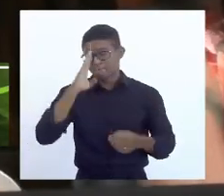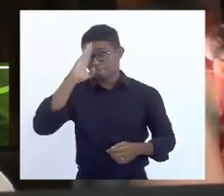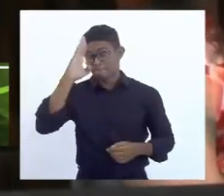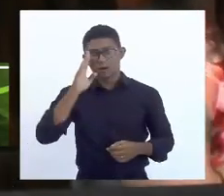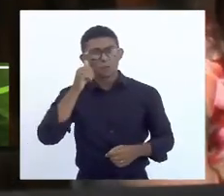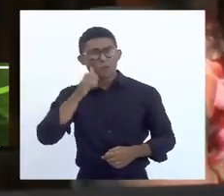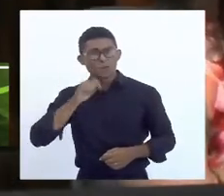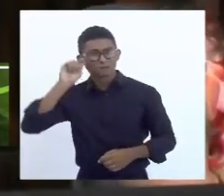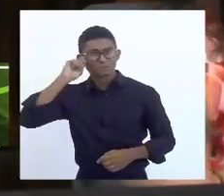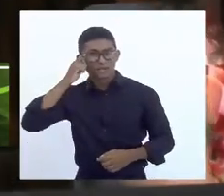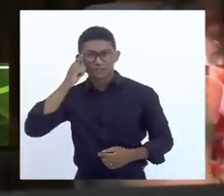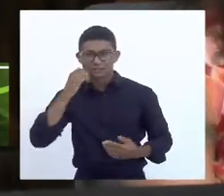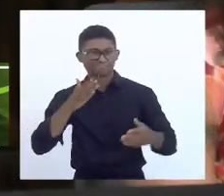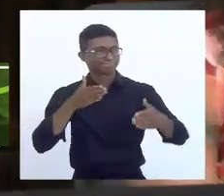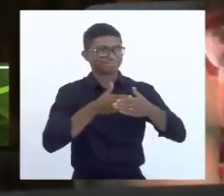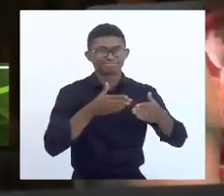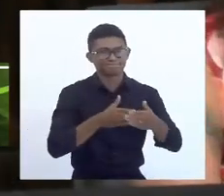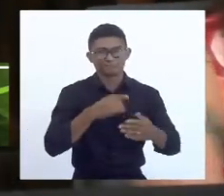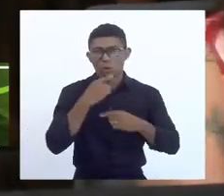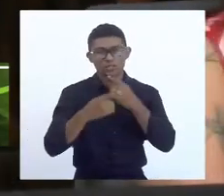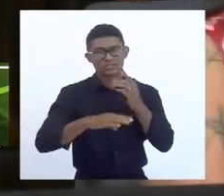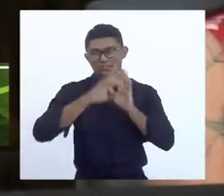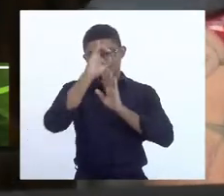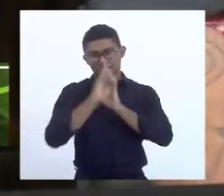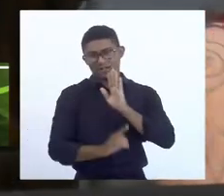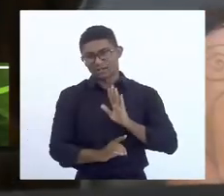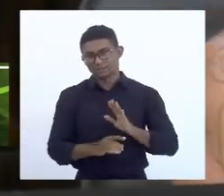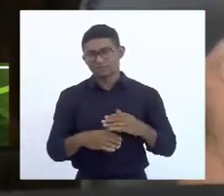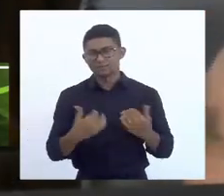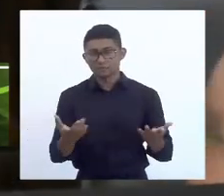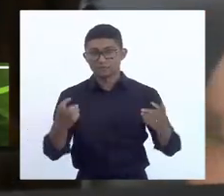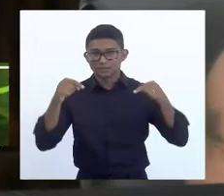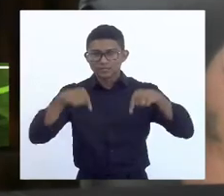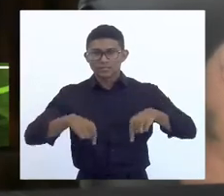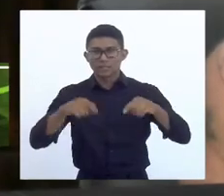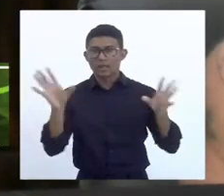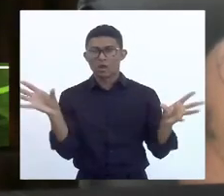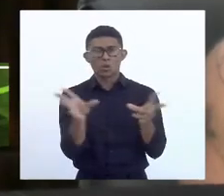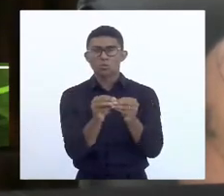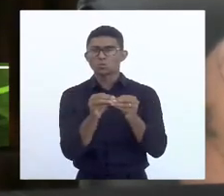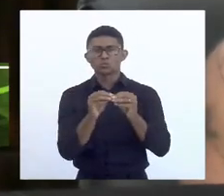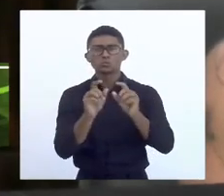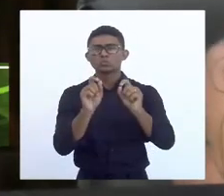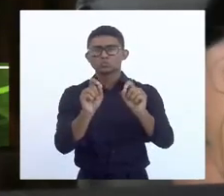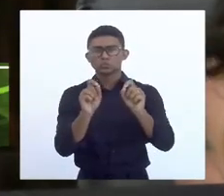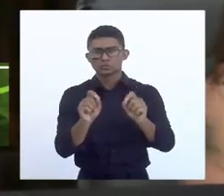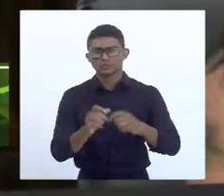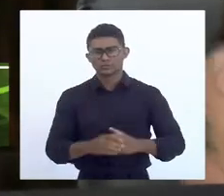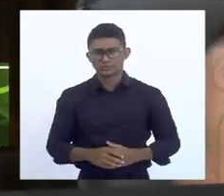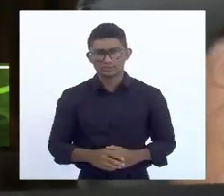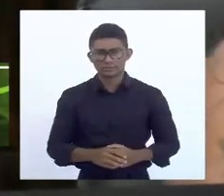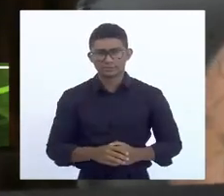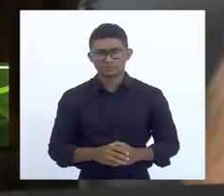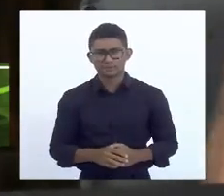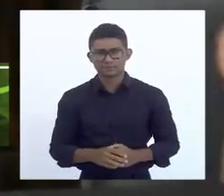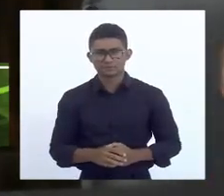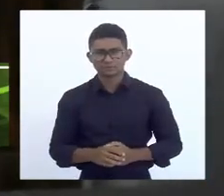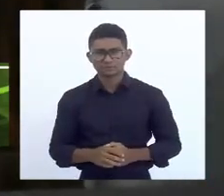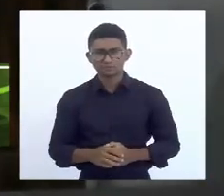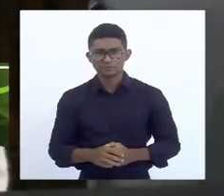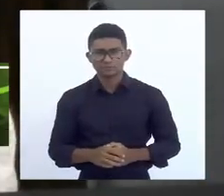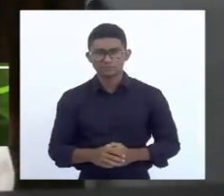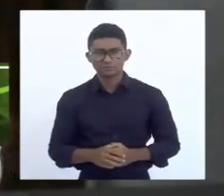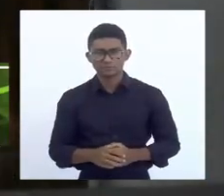pretas. Queria poder concluir, né? Eu tenho